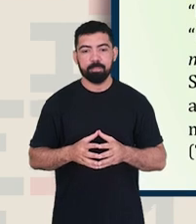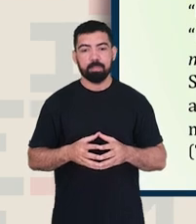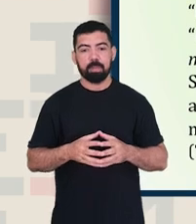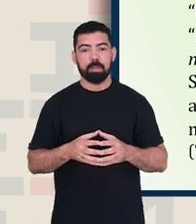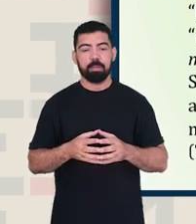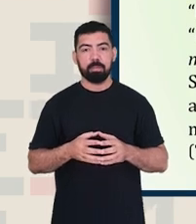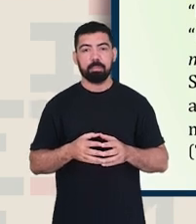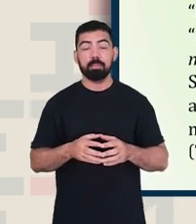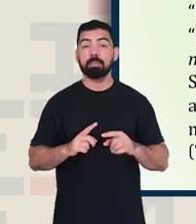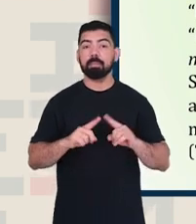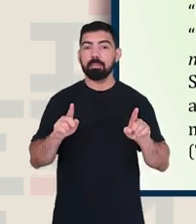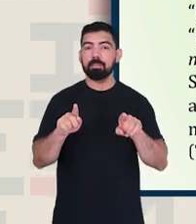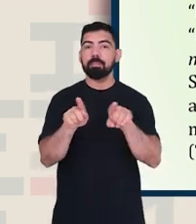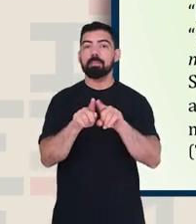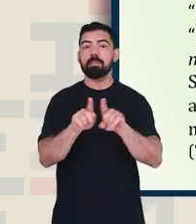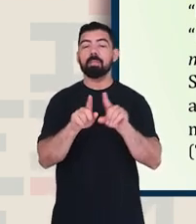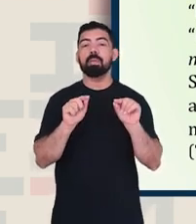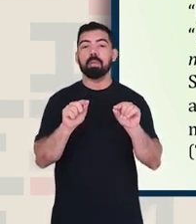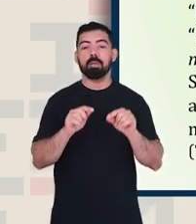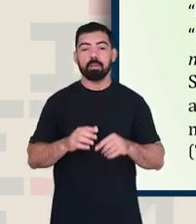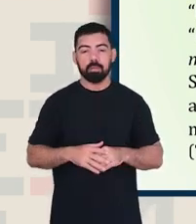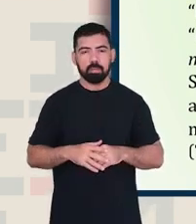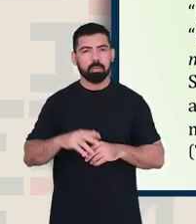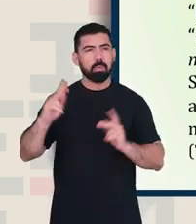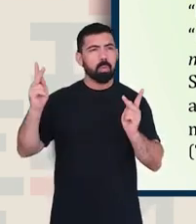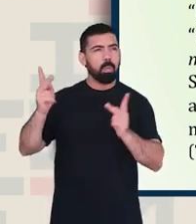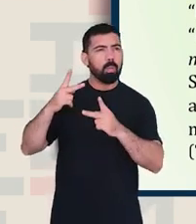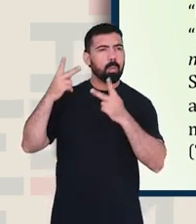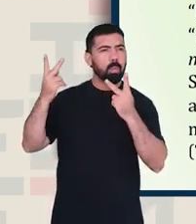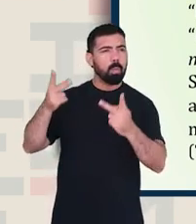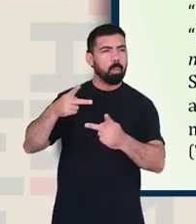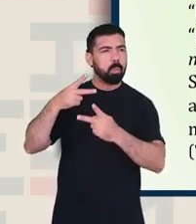Mas também os sibilos do vento,